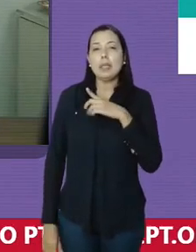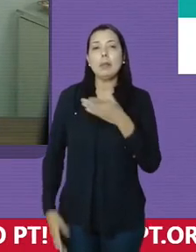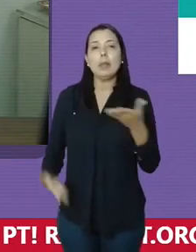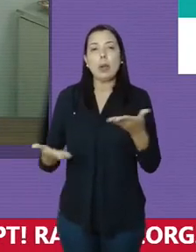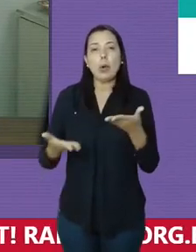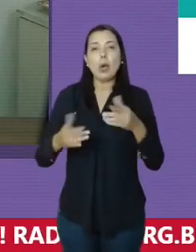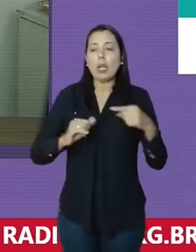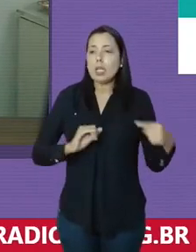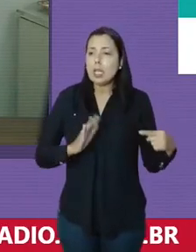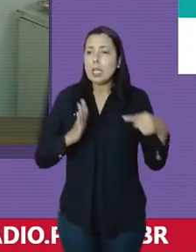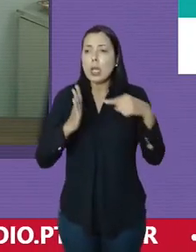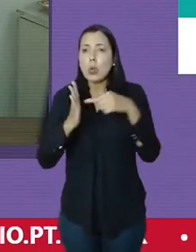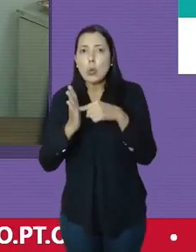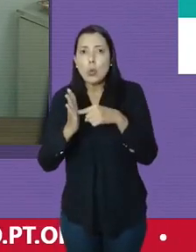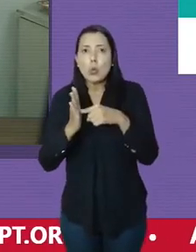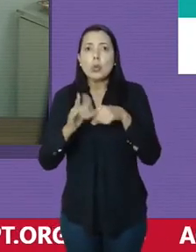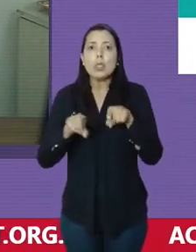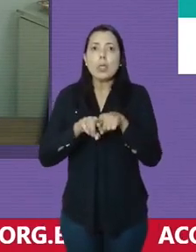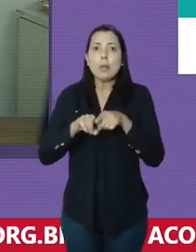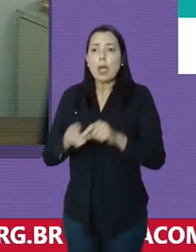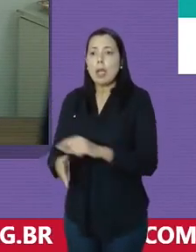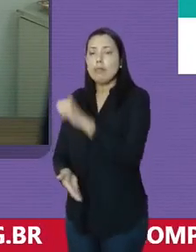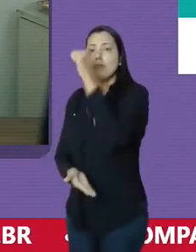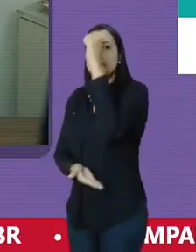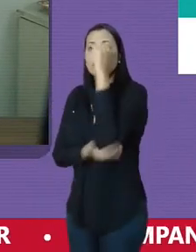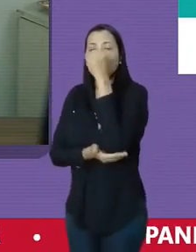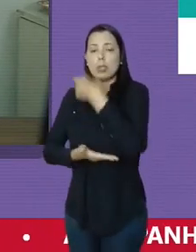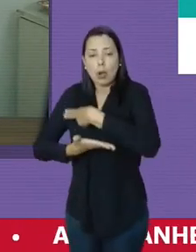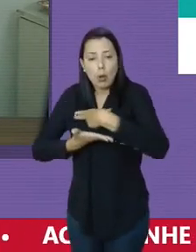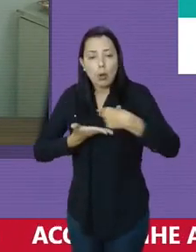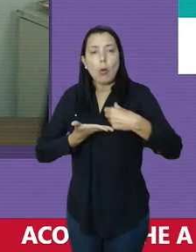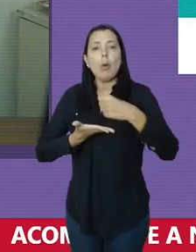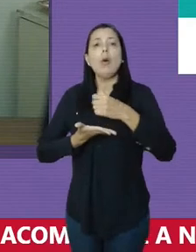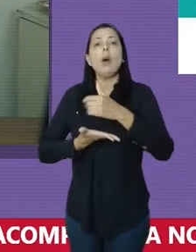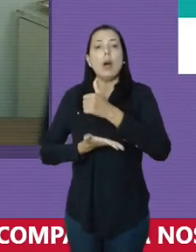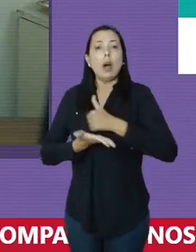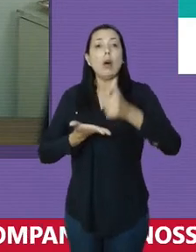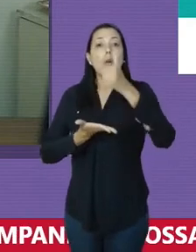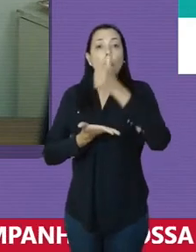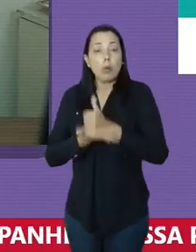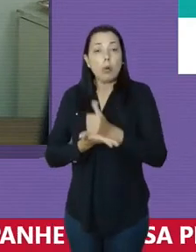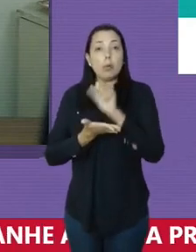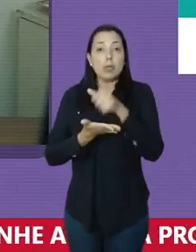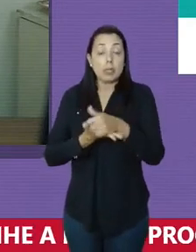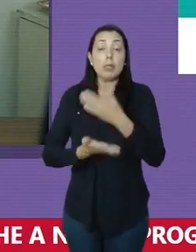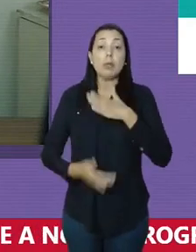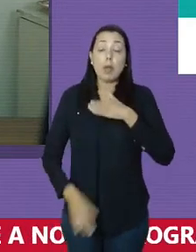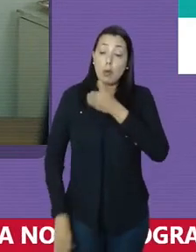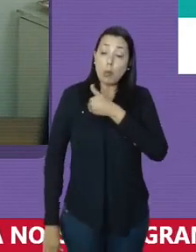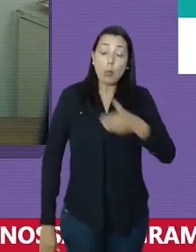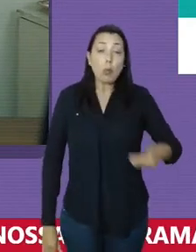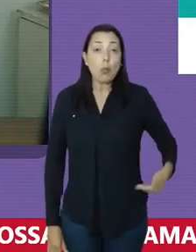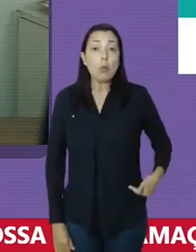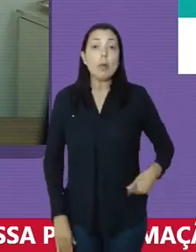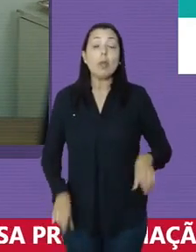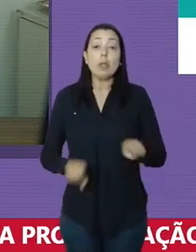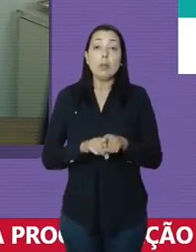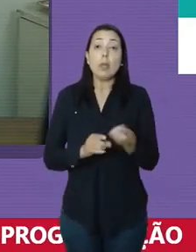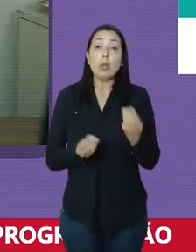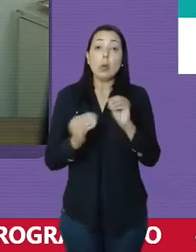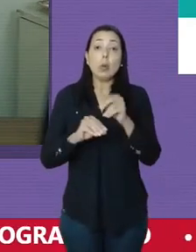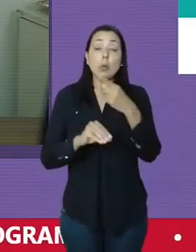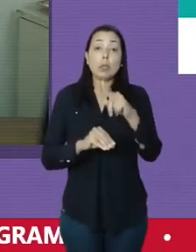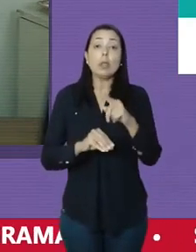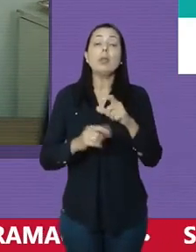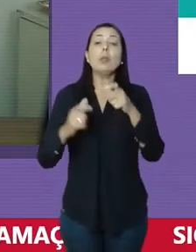da denúncia e da resistência ao golpe que derrubou um governo legítimo, o meu governo, e colocou em